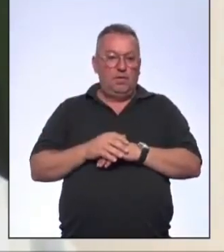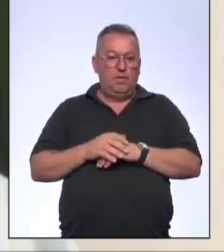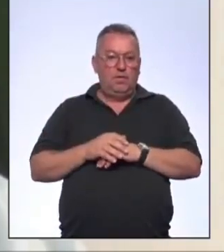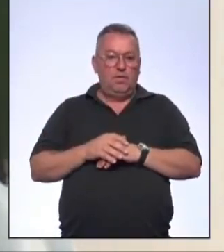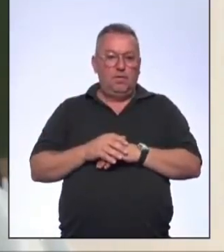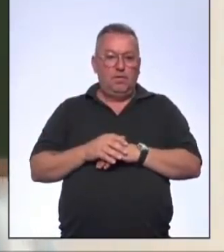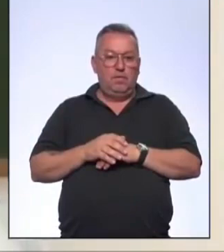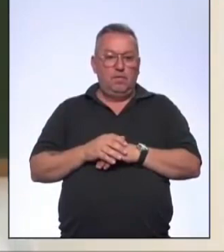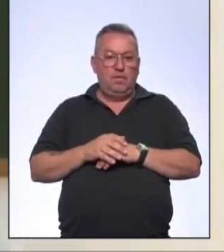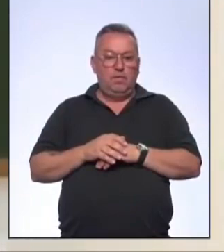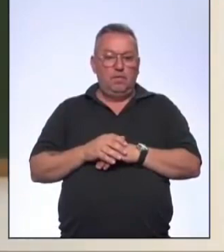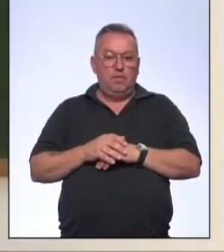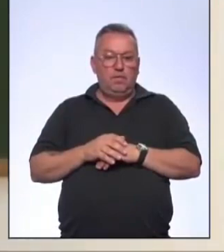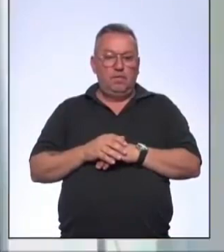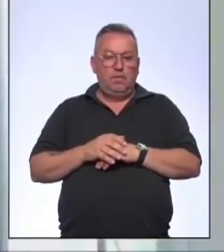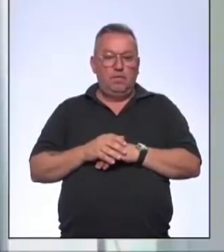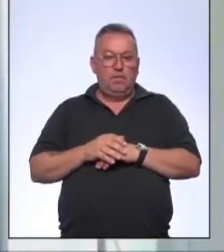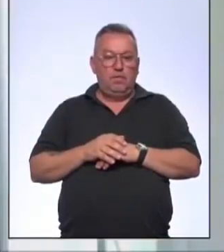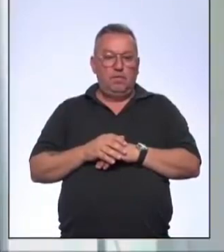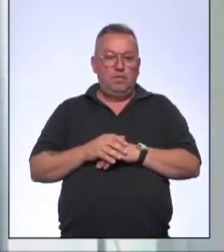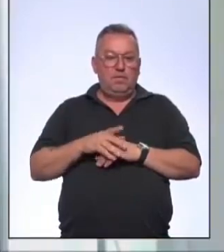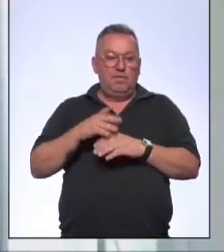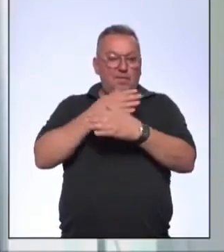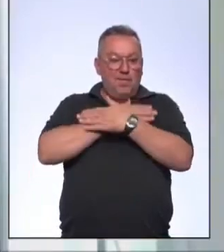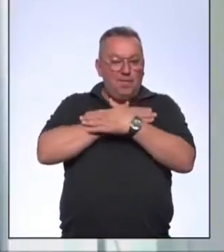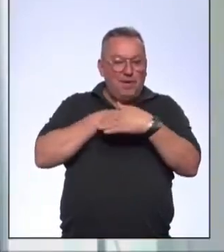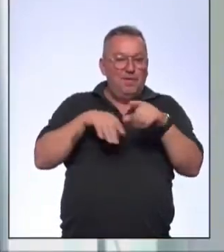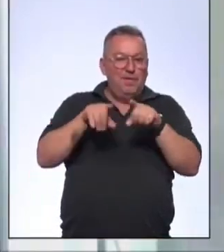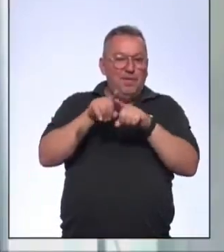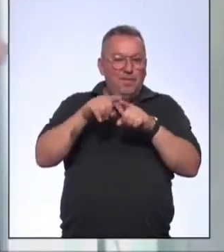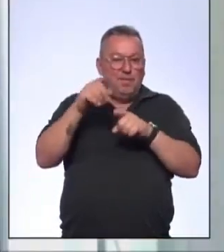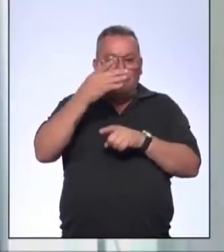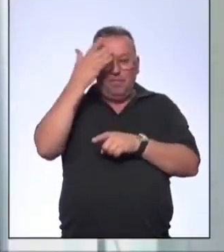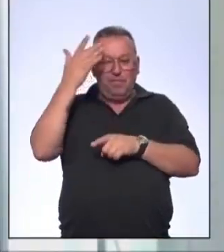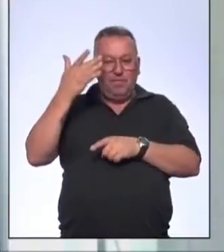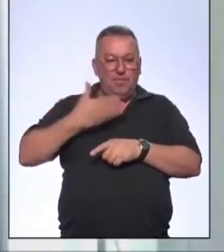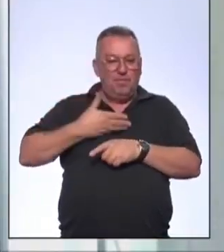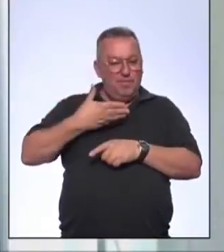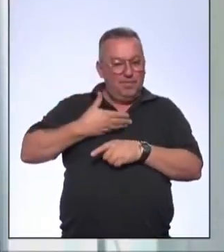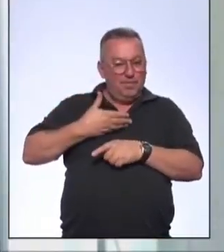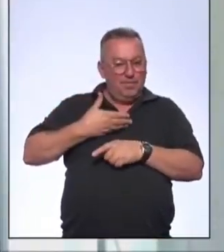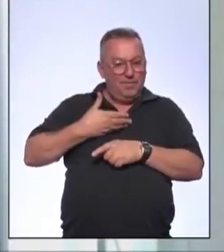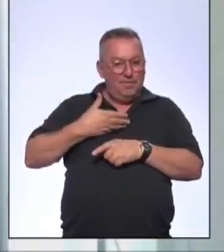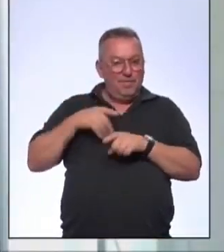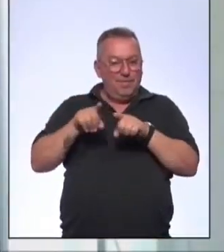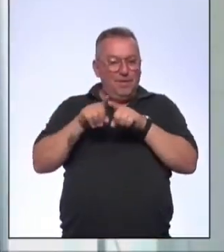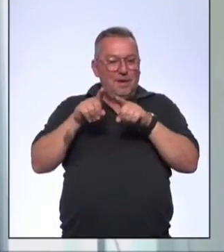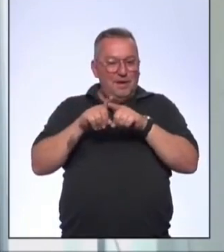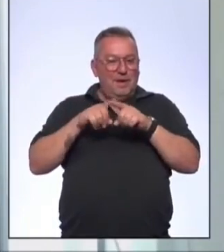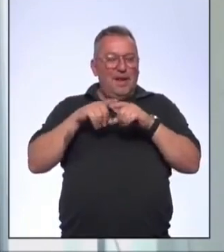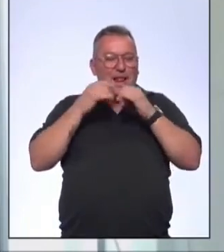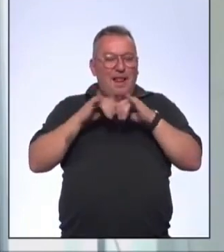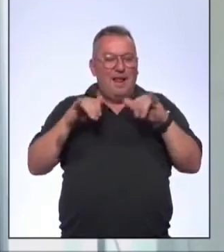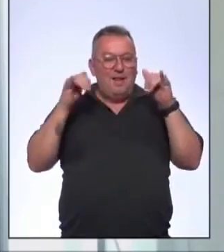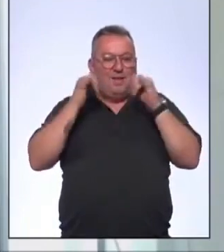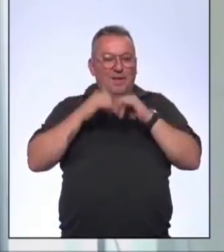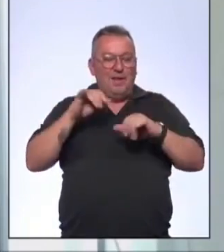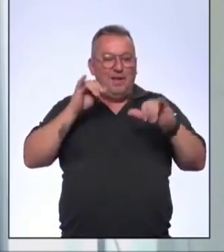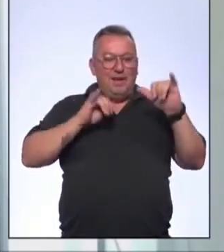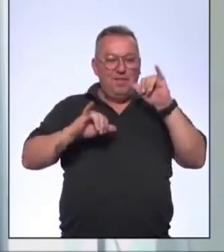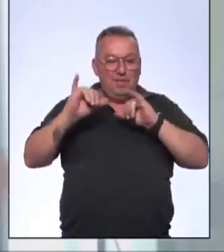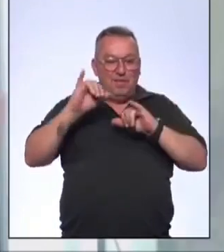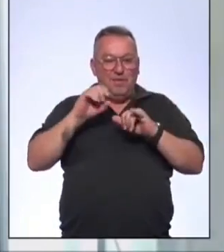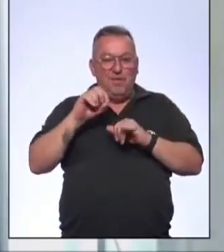Tchau. Eu quero deixar um abraço aí para a galera, os meus amigos aí, eletromagnéticos, químicos